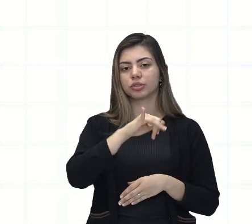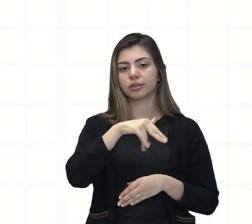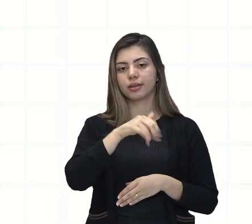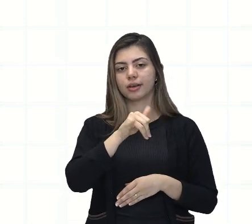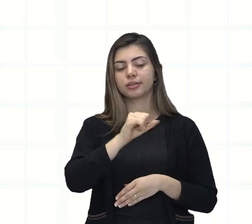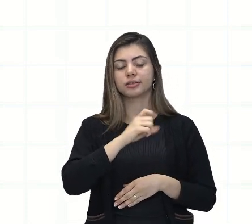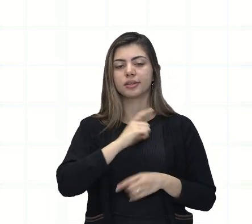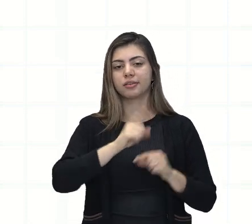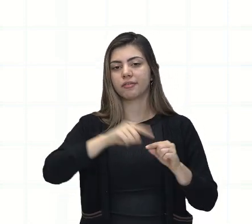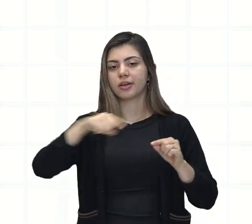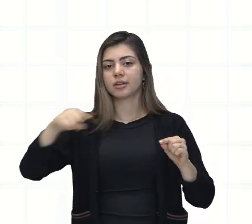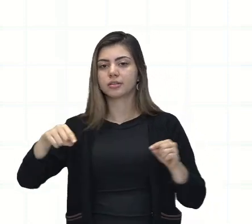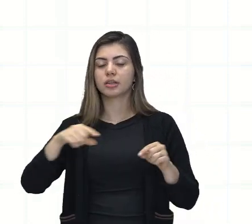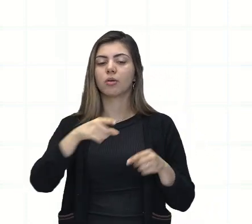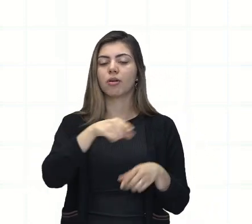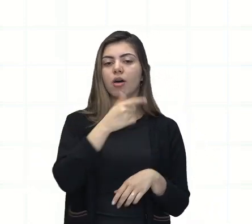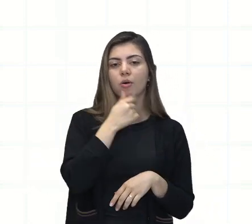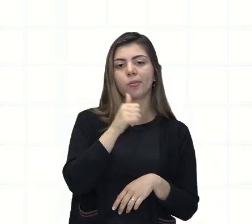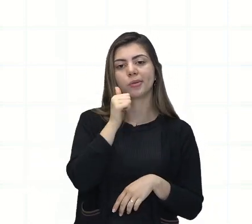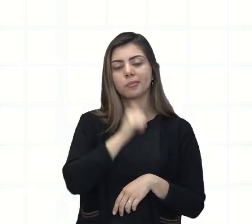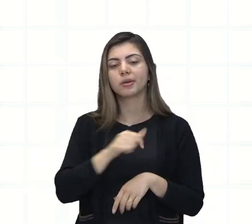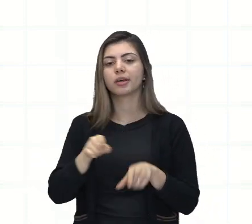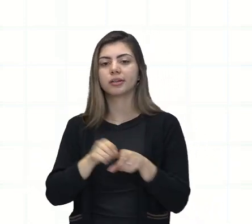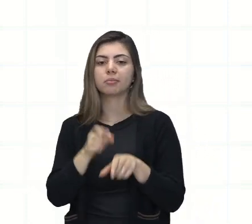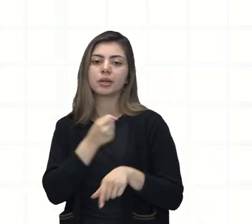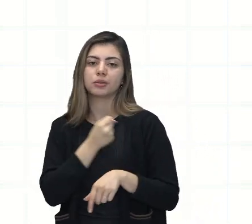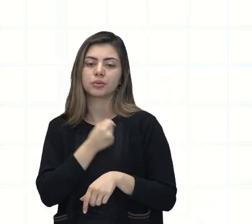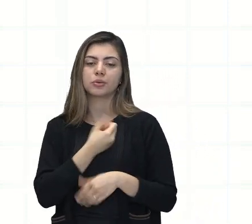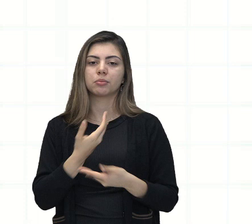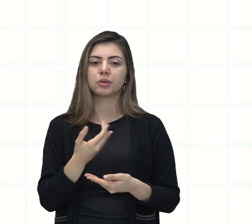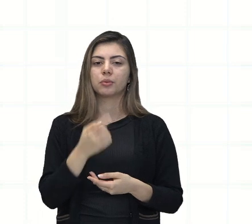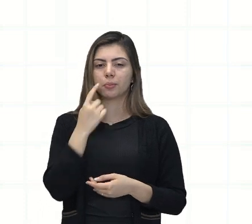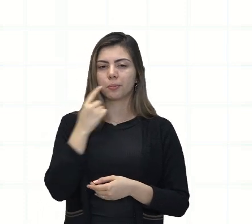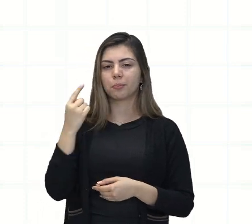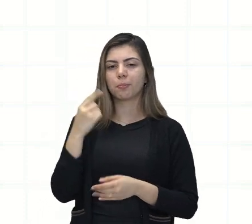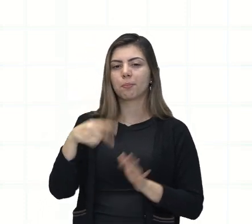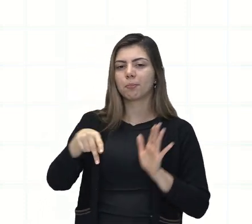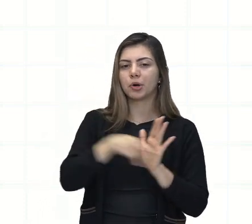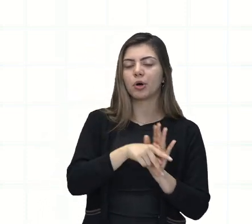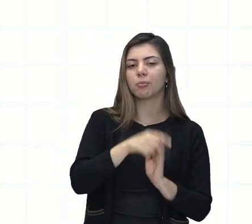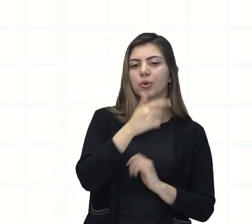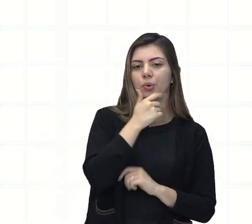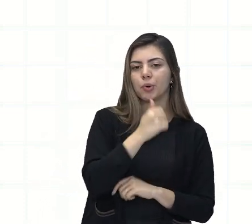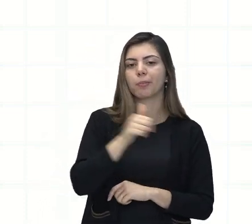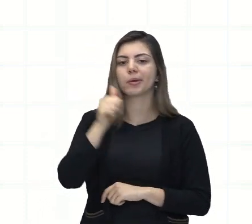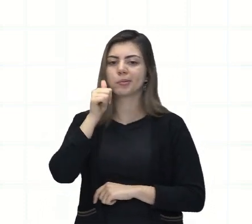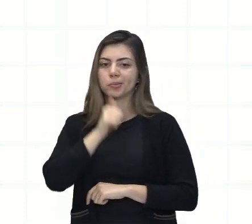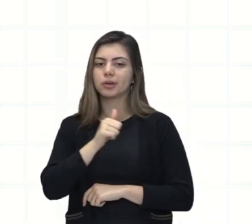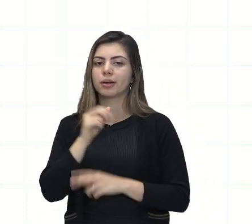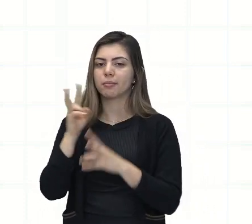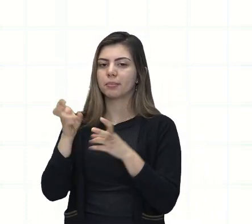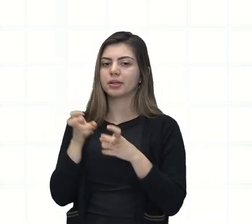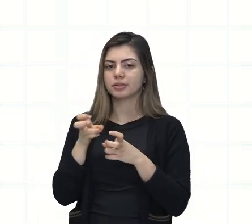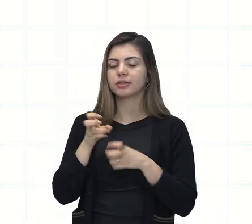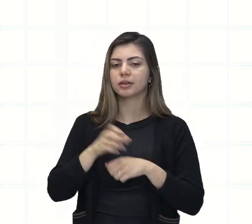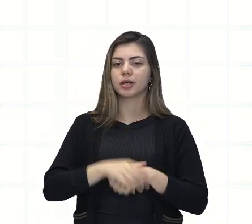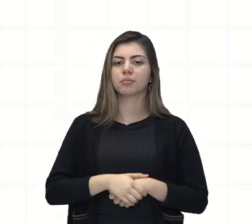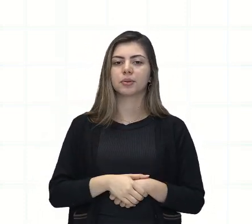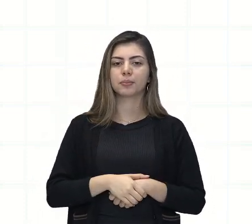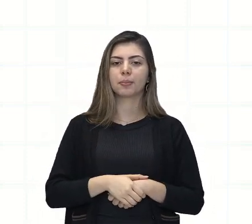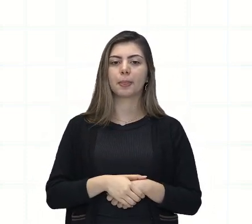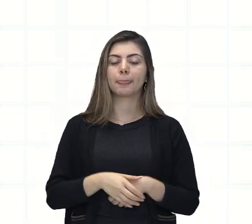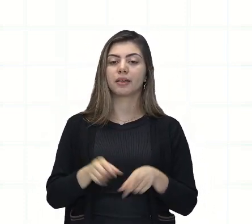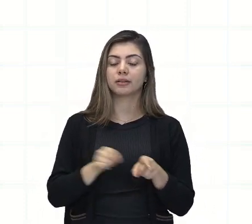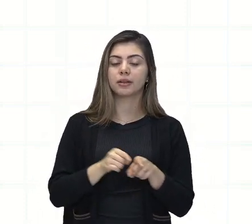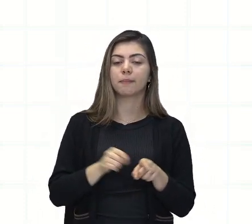temos primeiro, masculino, primeira, feminino. Aí, nessas duas posições,